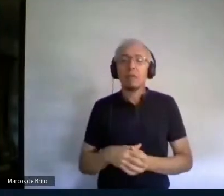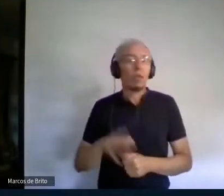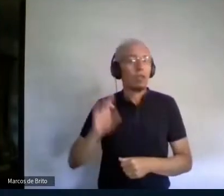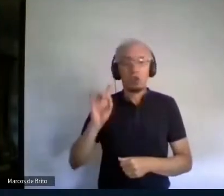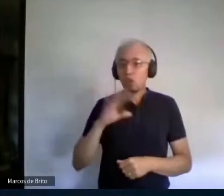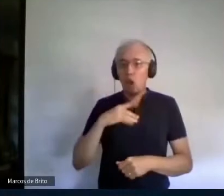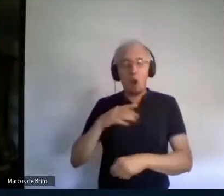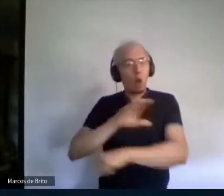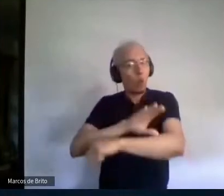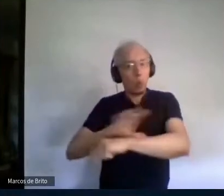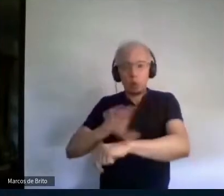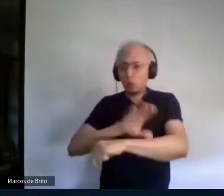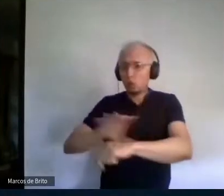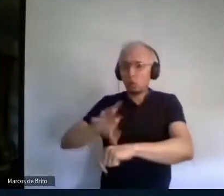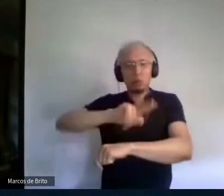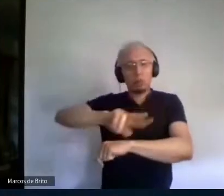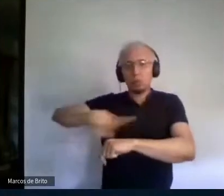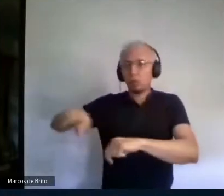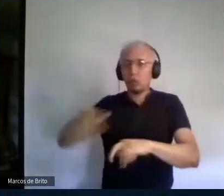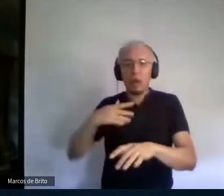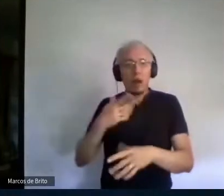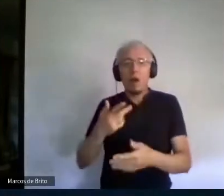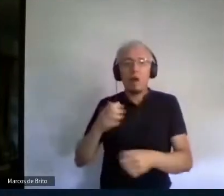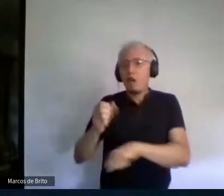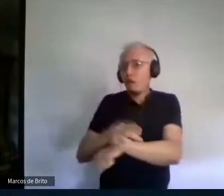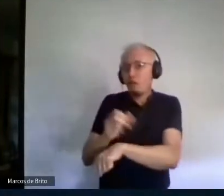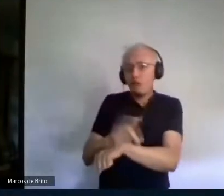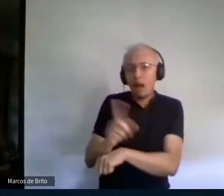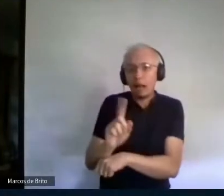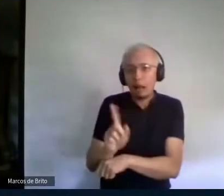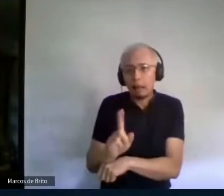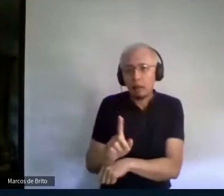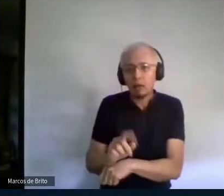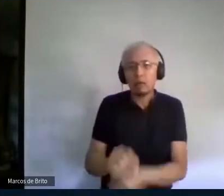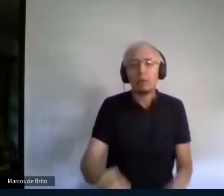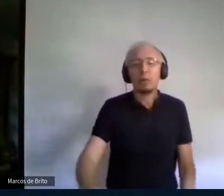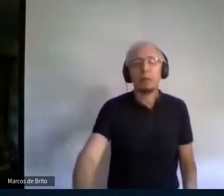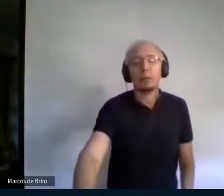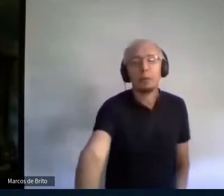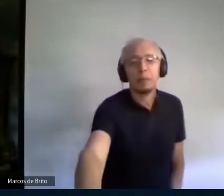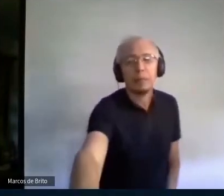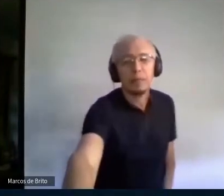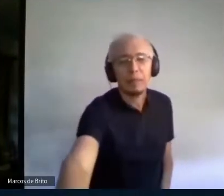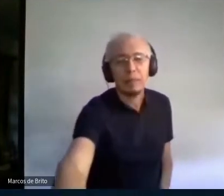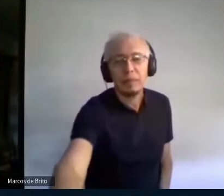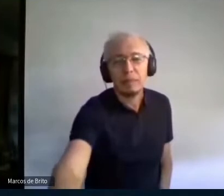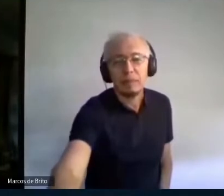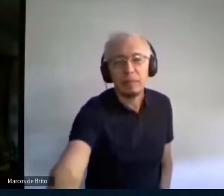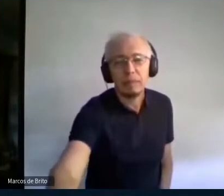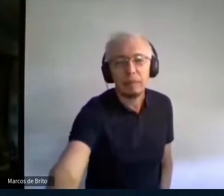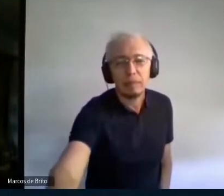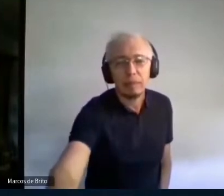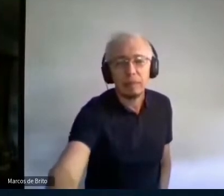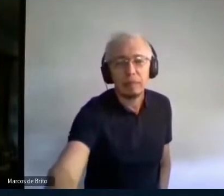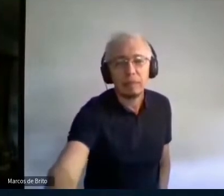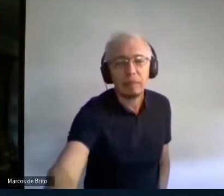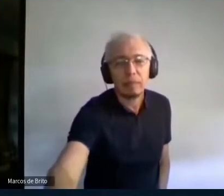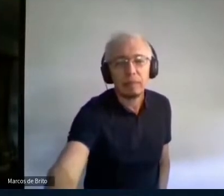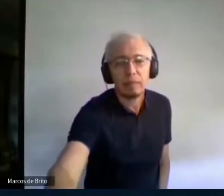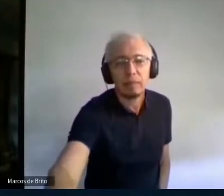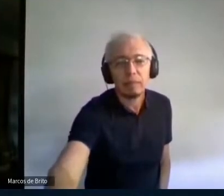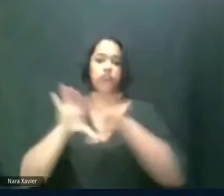cursos mesmo. E não de vagas ofertadas, não. Nem de pessoas formadas. É não. De opções formativas. Isso. Seria